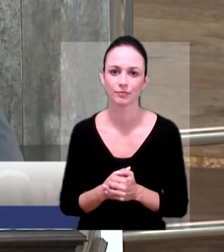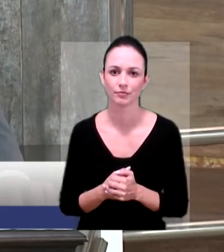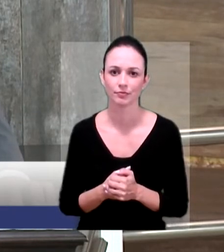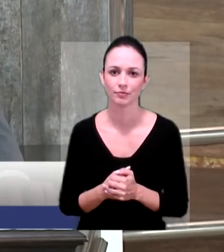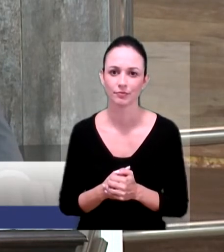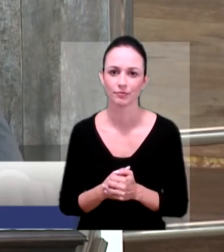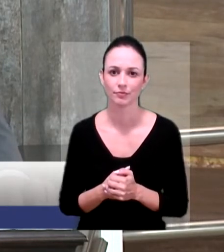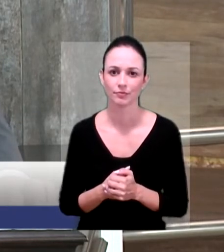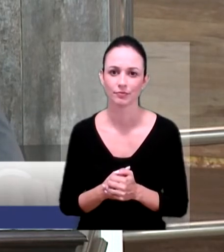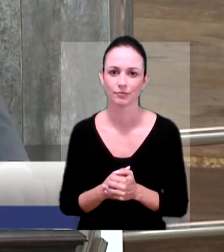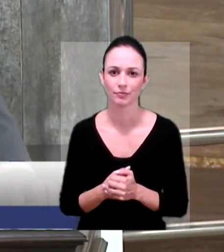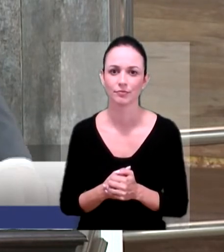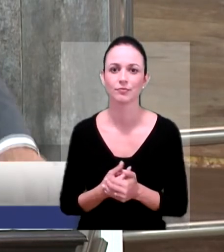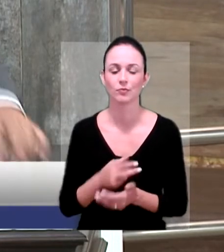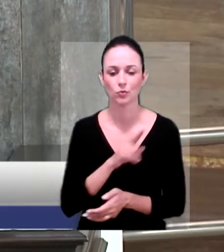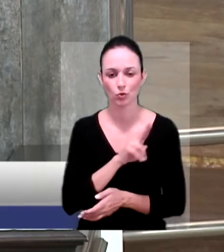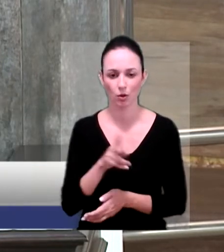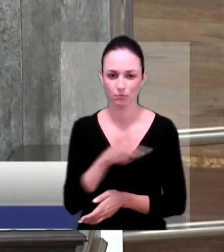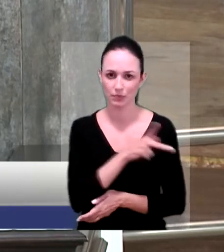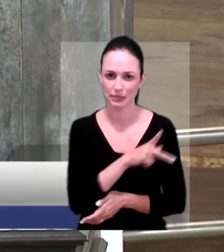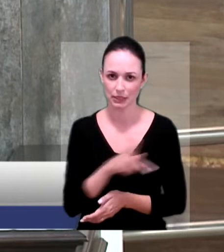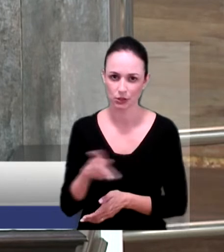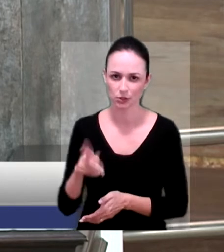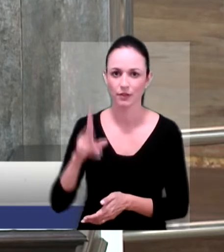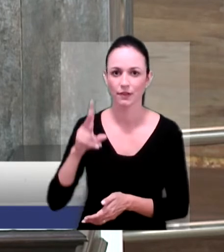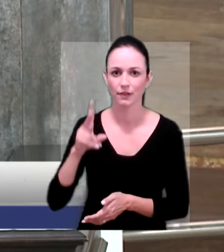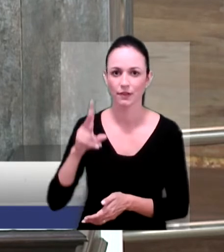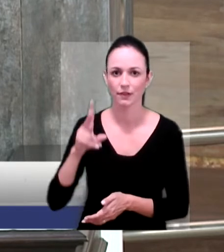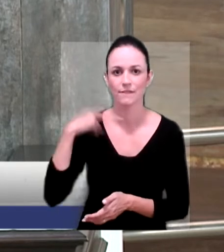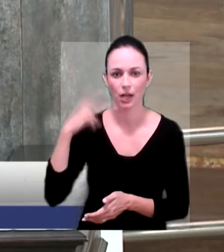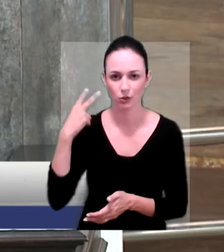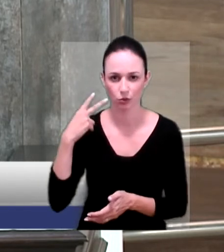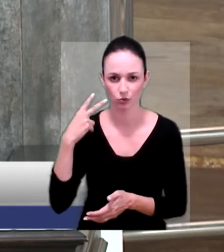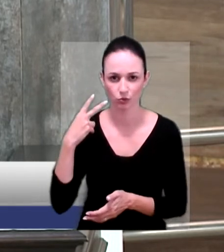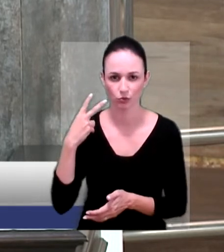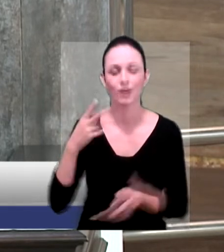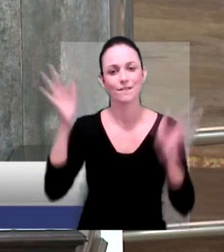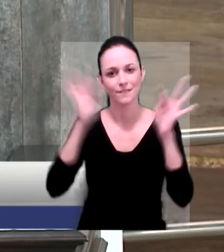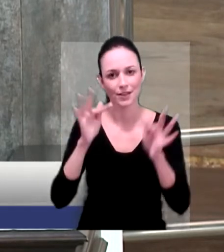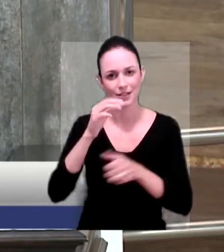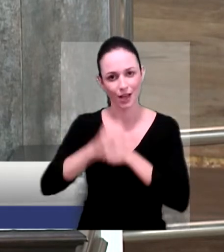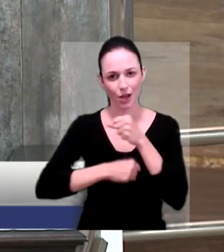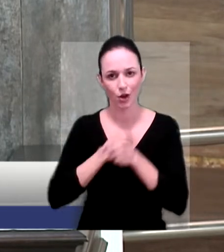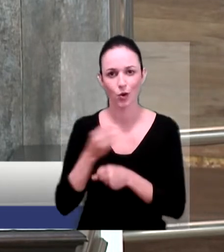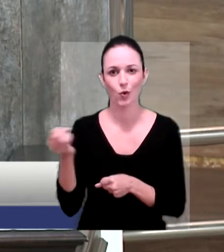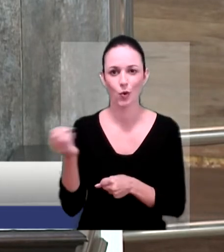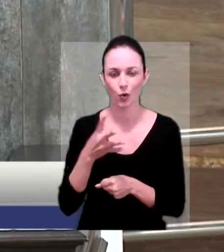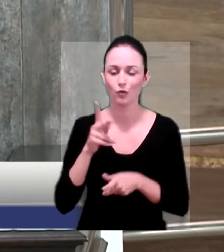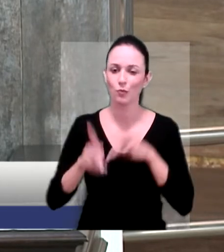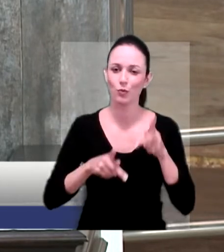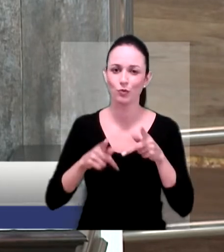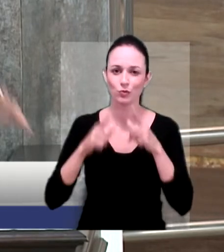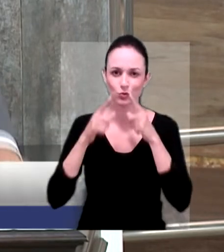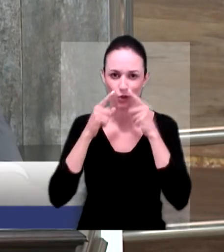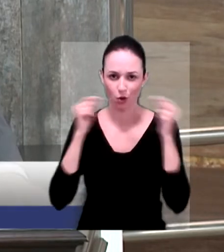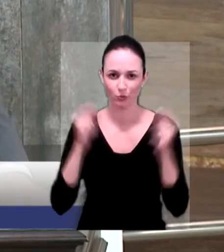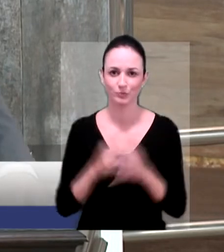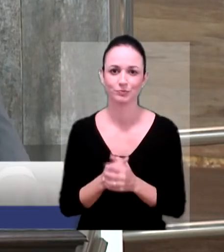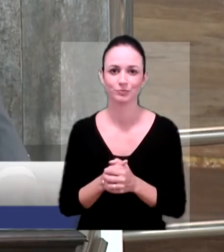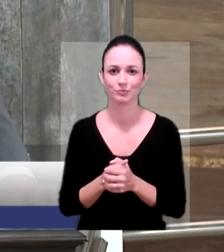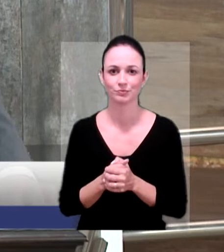Senhor presidente, dos vereadores, um feliz ano novo a toda a população jauense. Que Deus